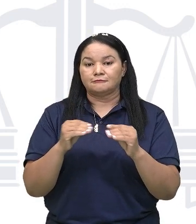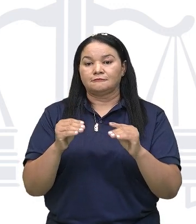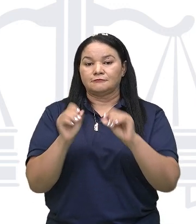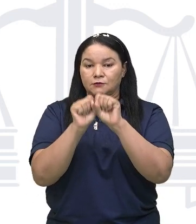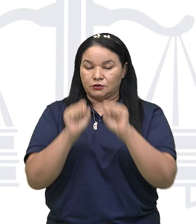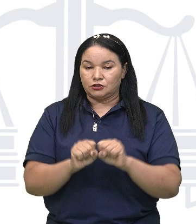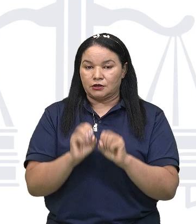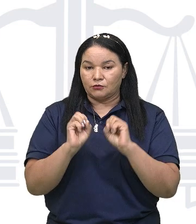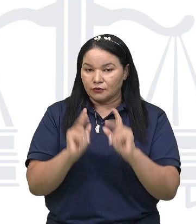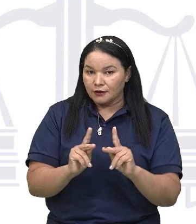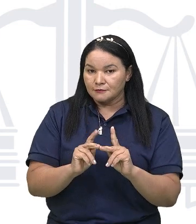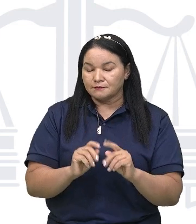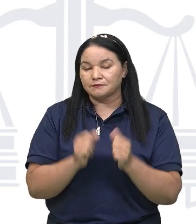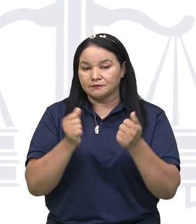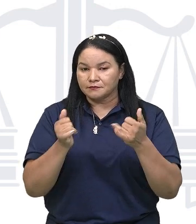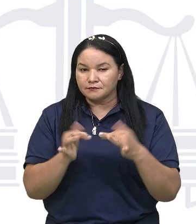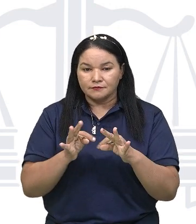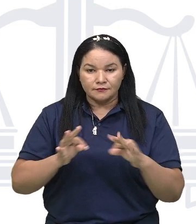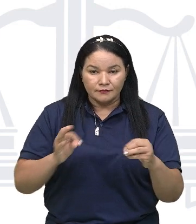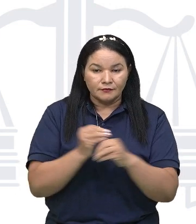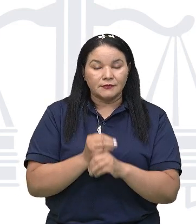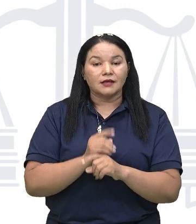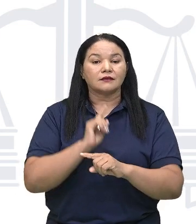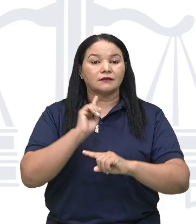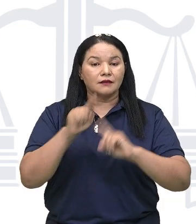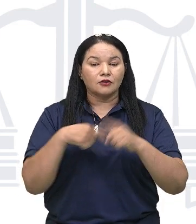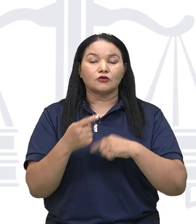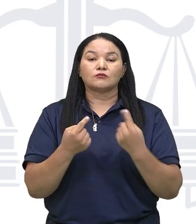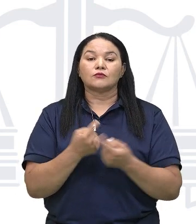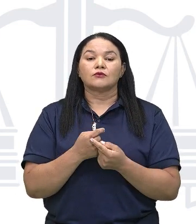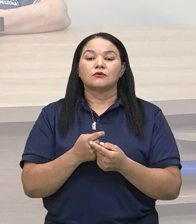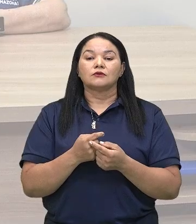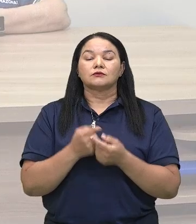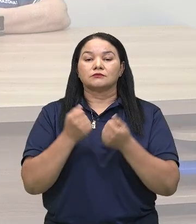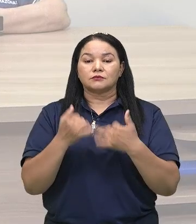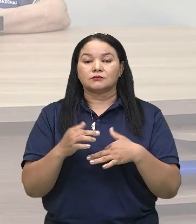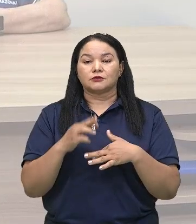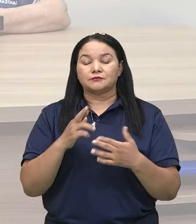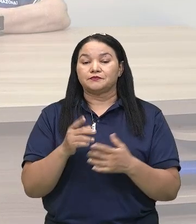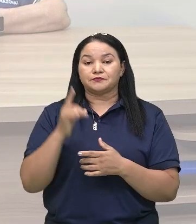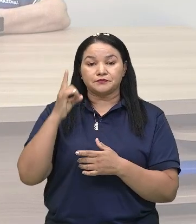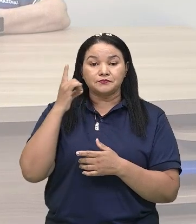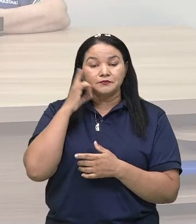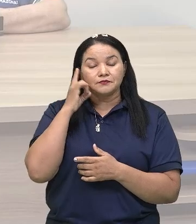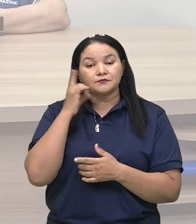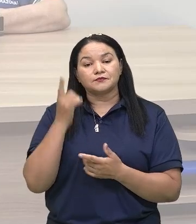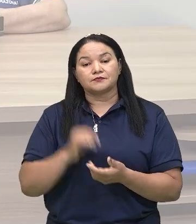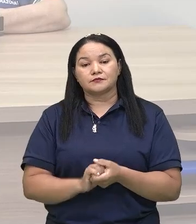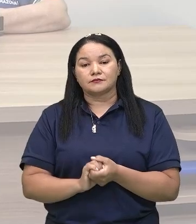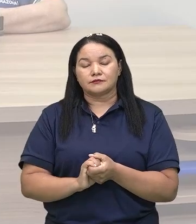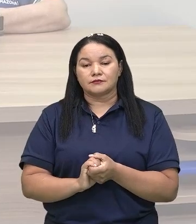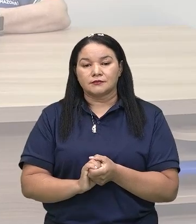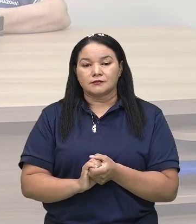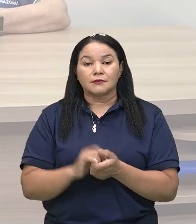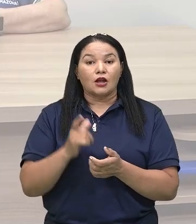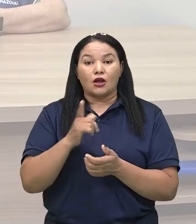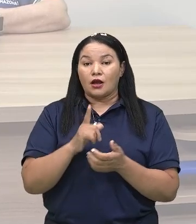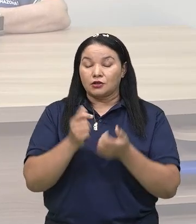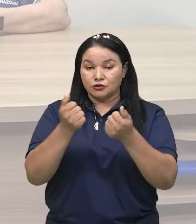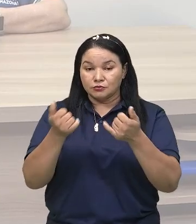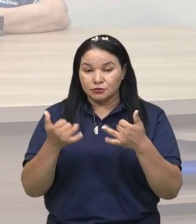que foi bem abordado, as dúvidas vão ser tiradas na interatividade também no dia a dia, né, prof? Sim. Gente, ontem nós falamos sobre